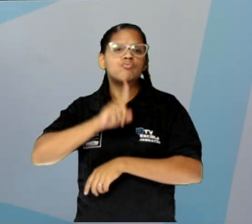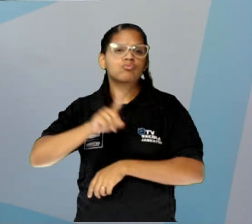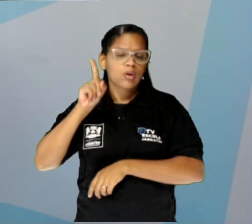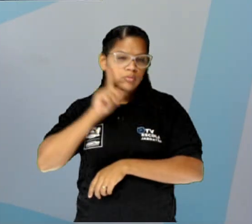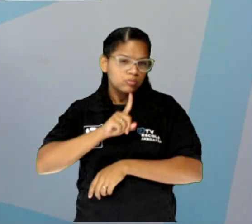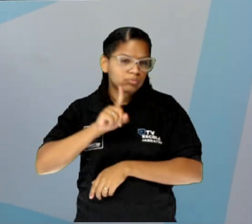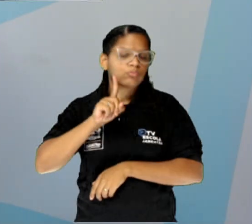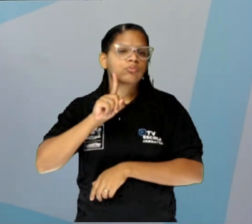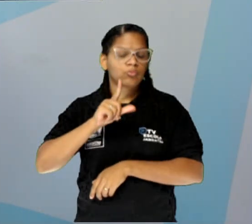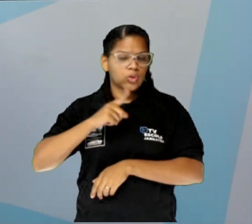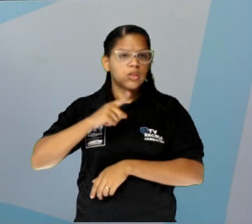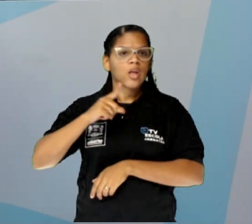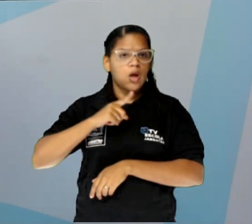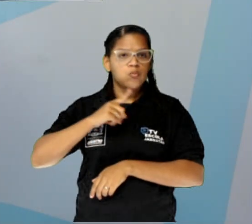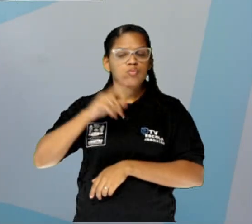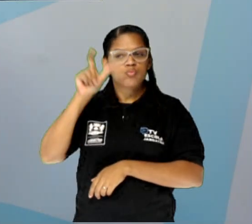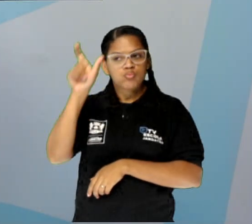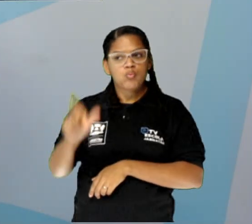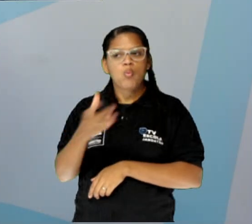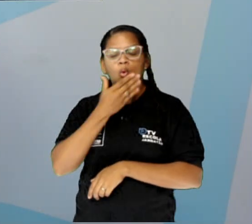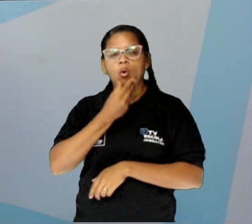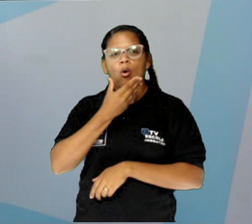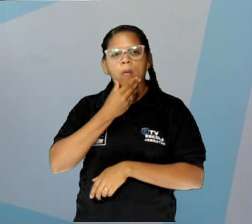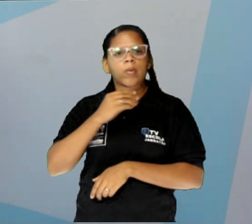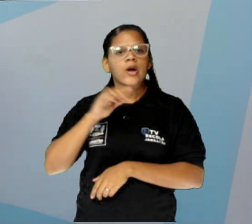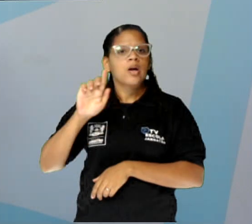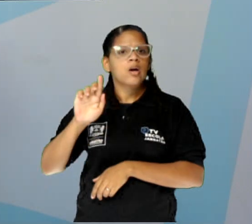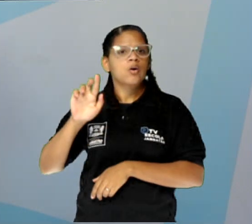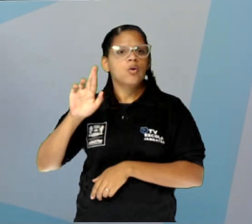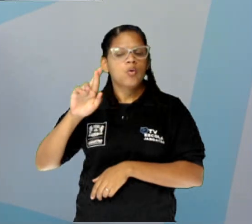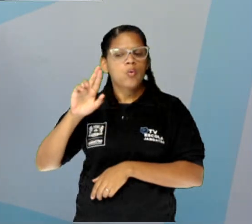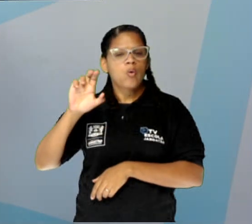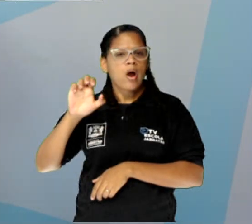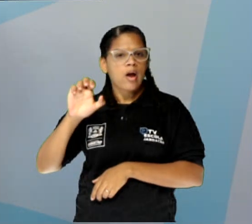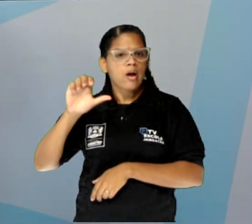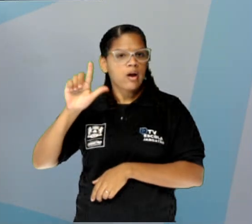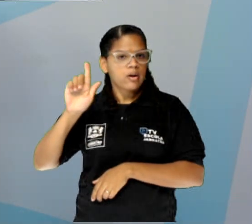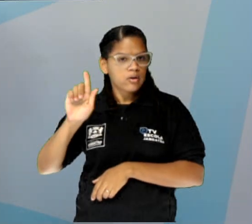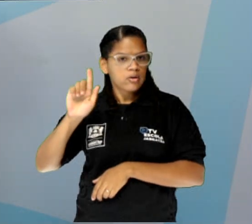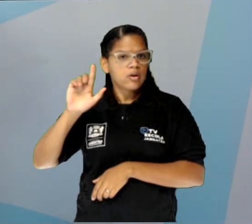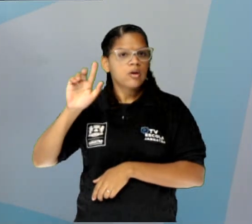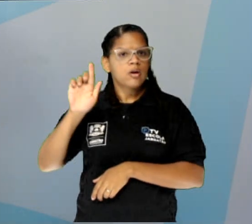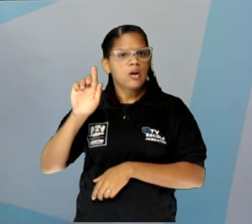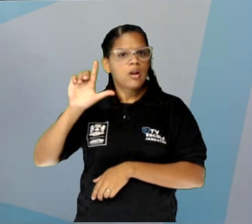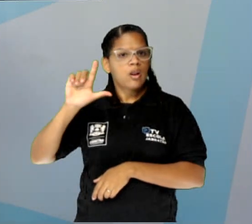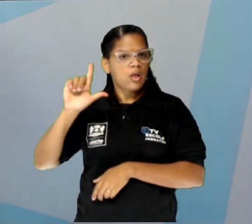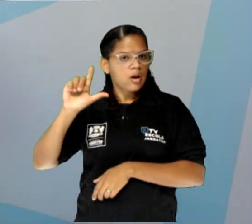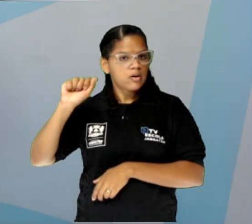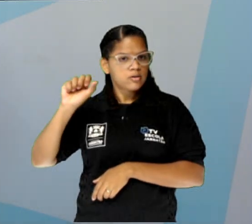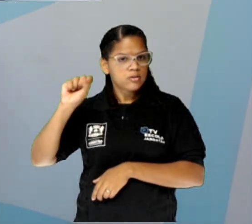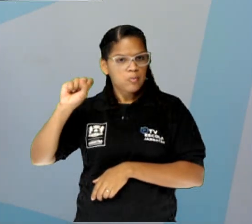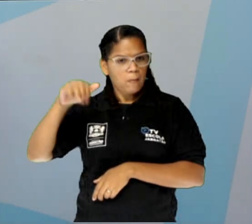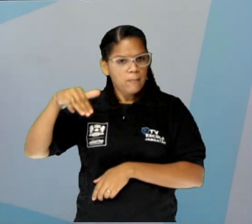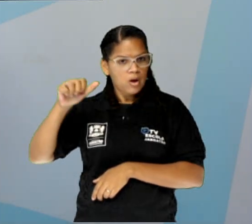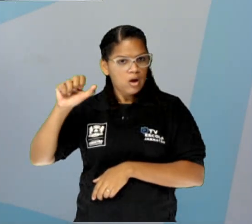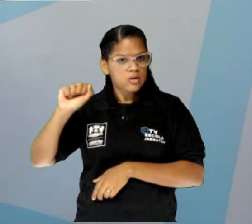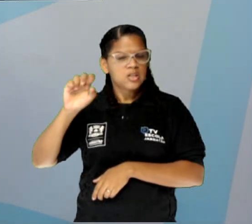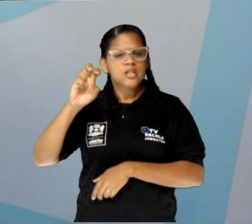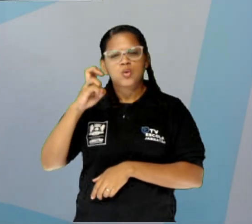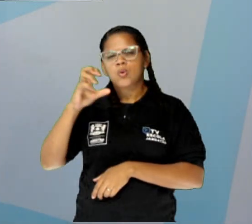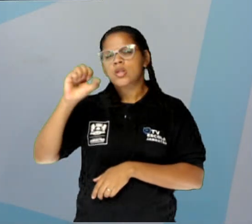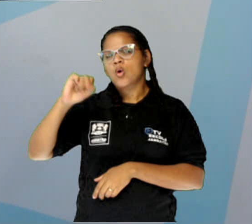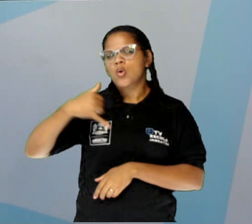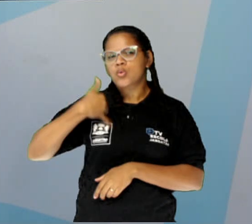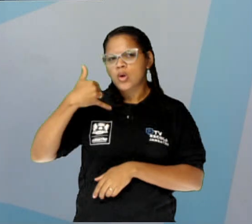tem um criador que é Greg Glassman, ele tinha 58 anos naquela época, era um treinador da